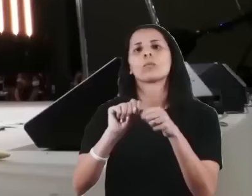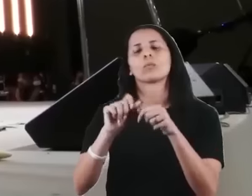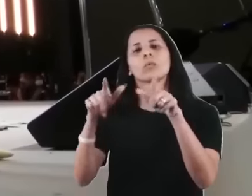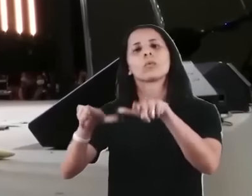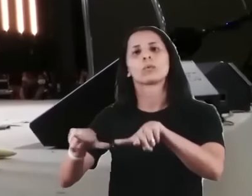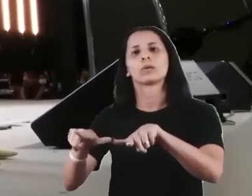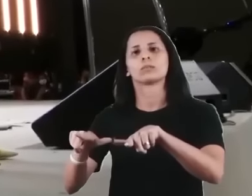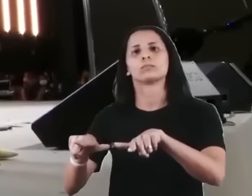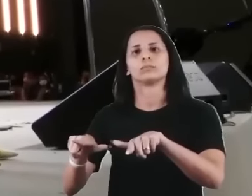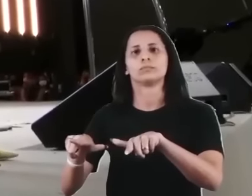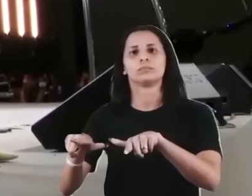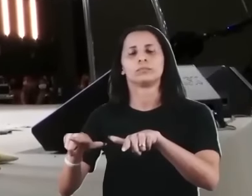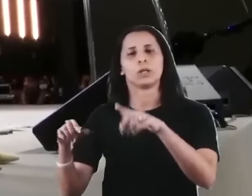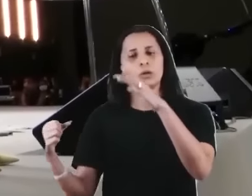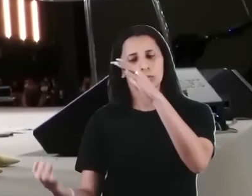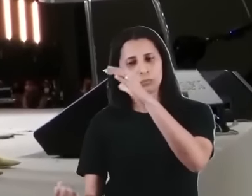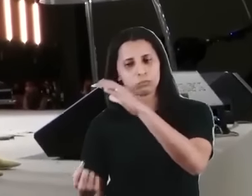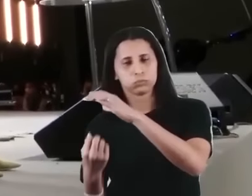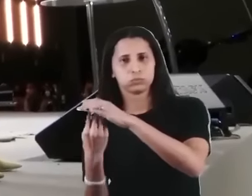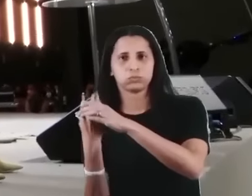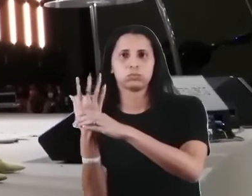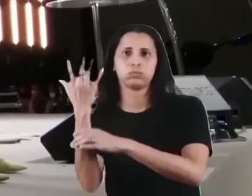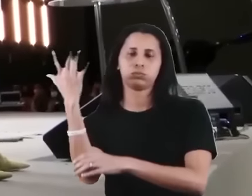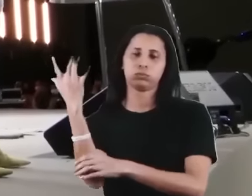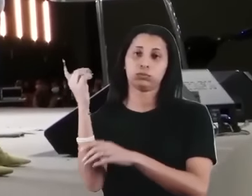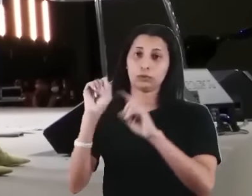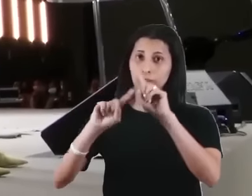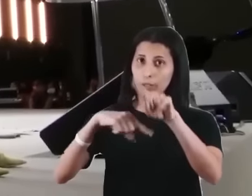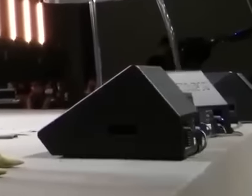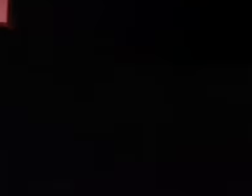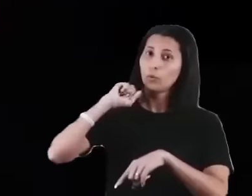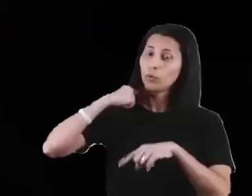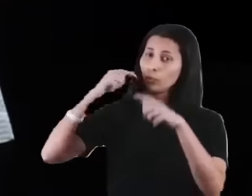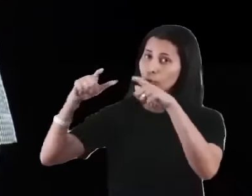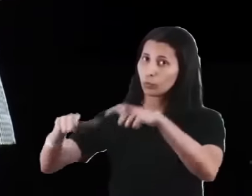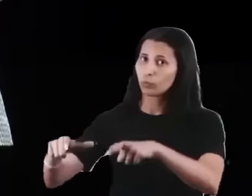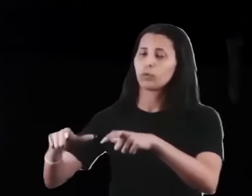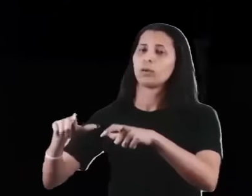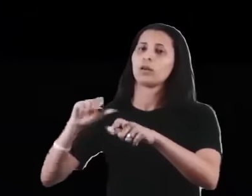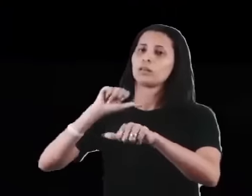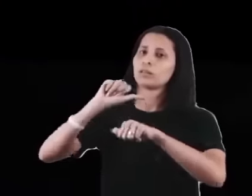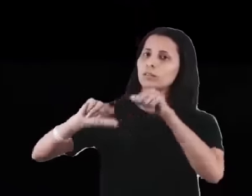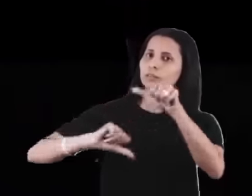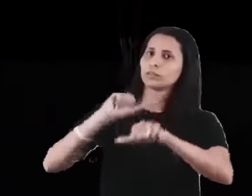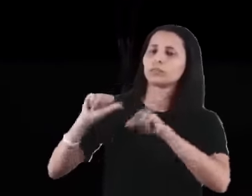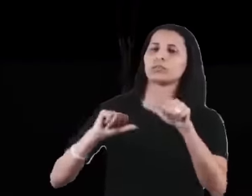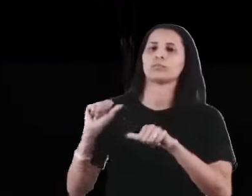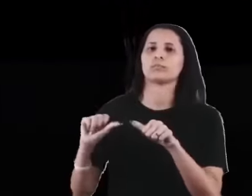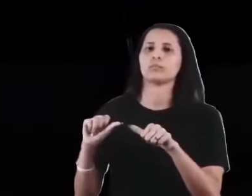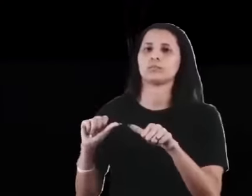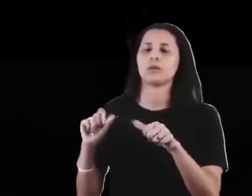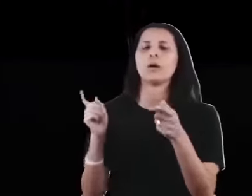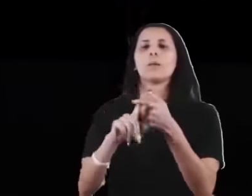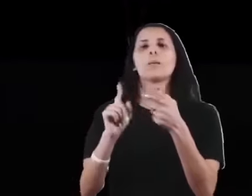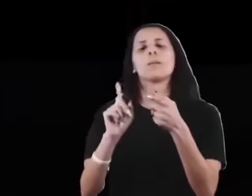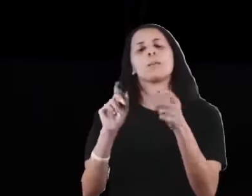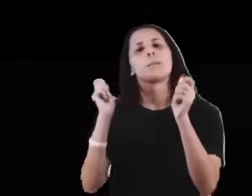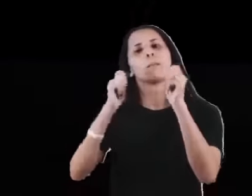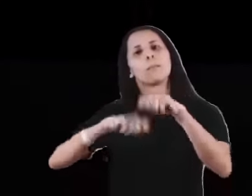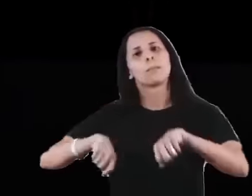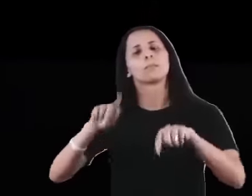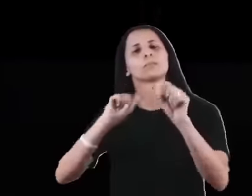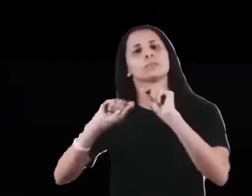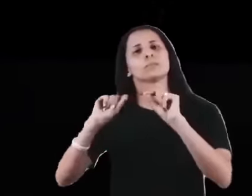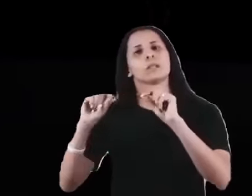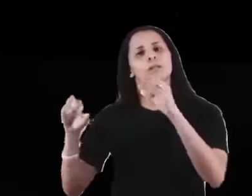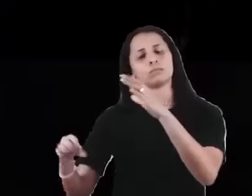lixo se transforma numa decomposição e se torna adubo Deus trouxe você aqui